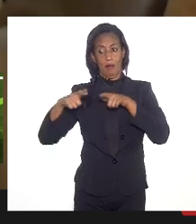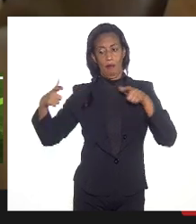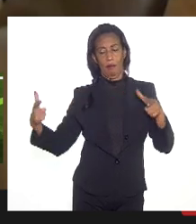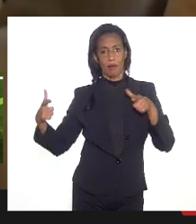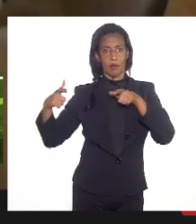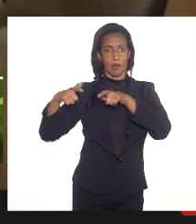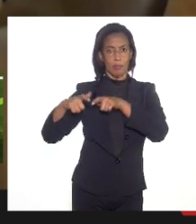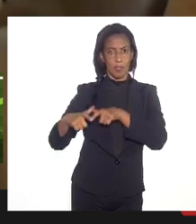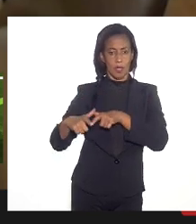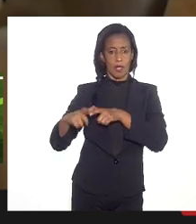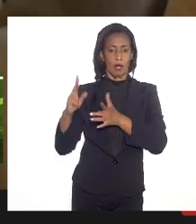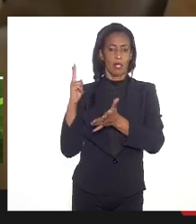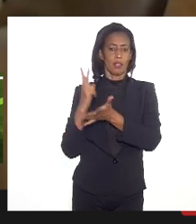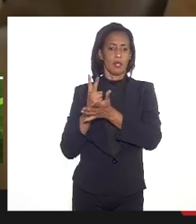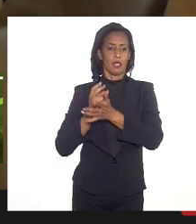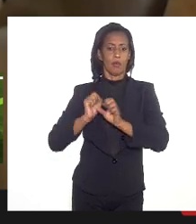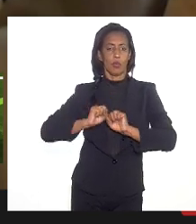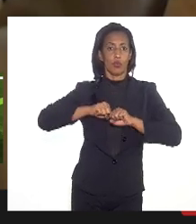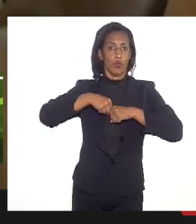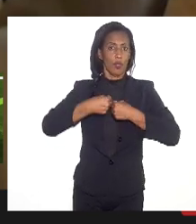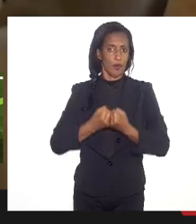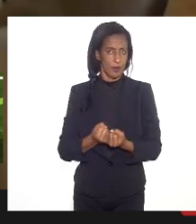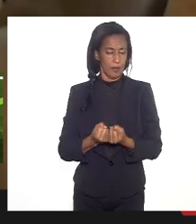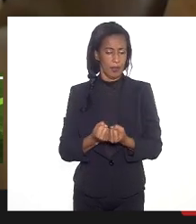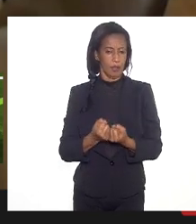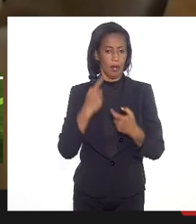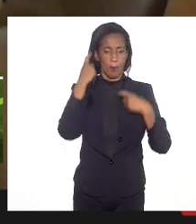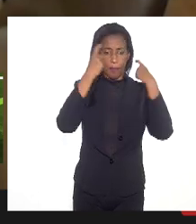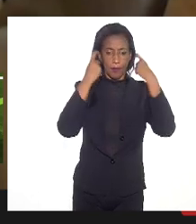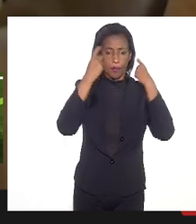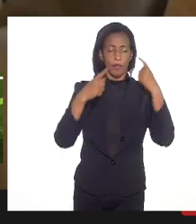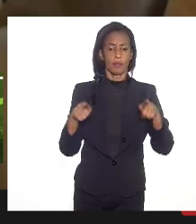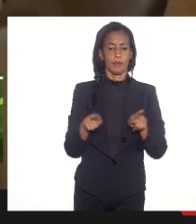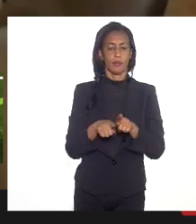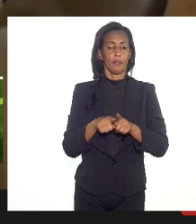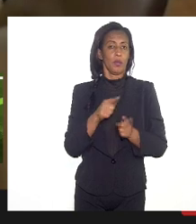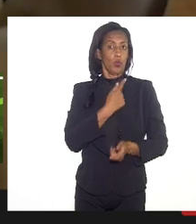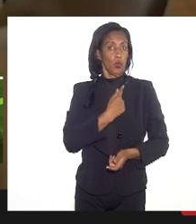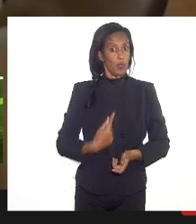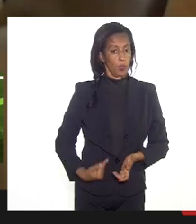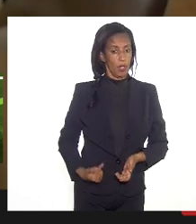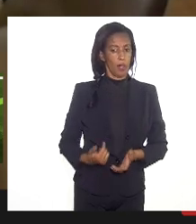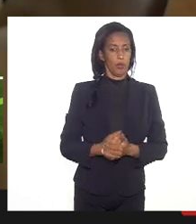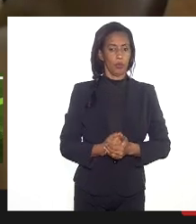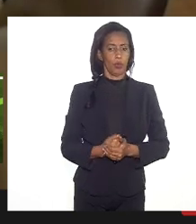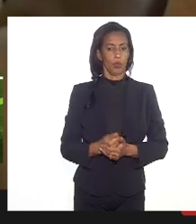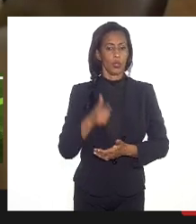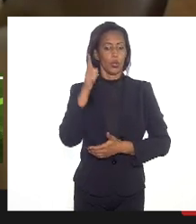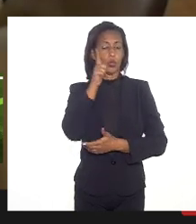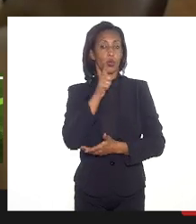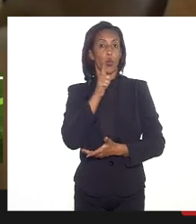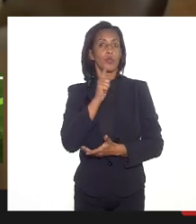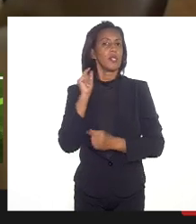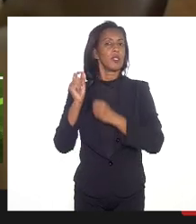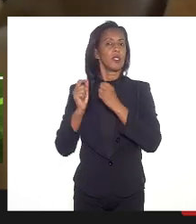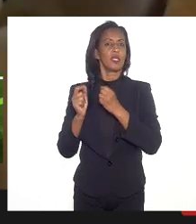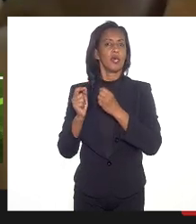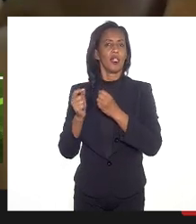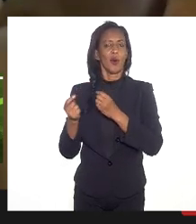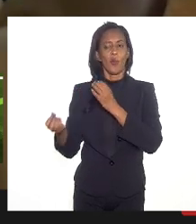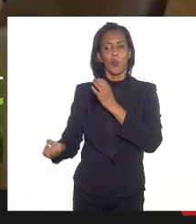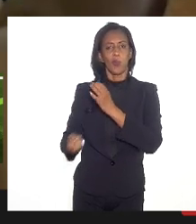um fortalecimento muito grande disso. Há uma preocupação também do governador de arranjo